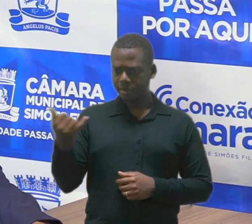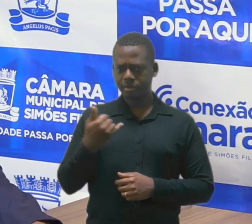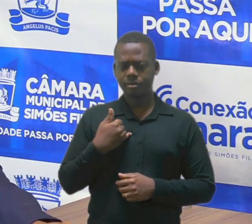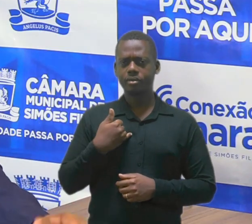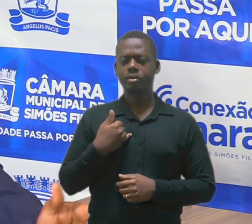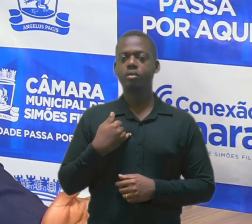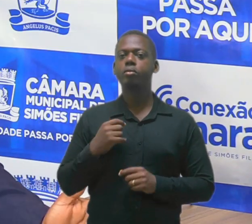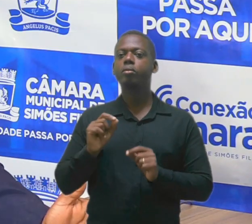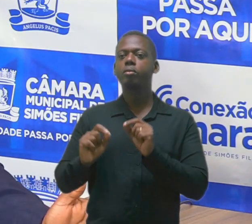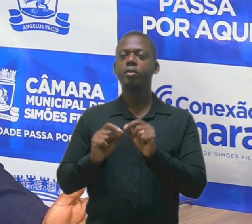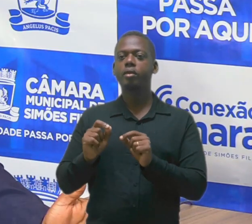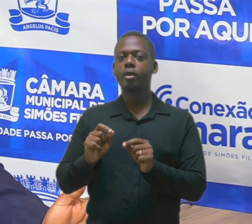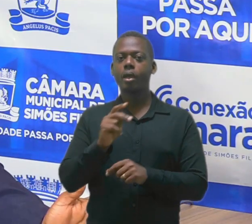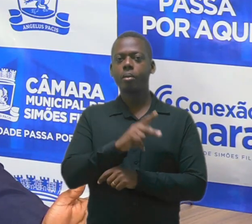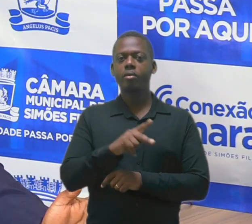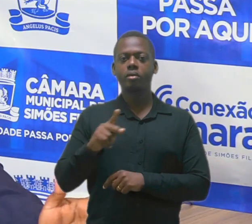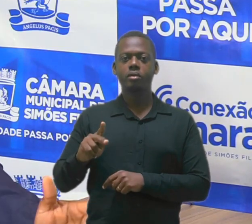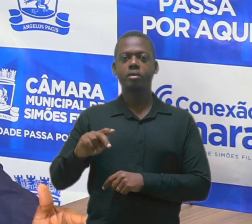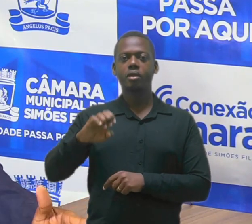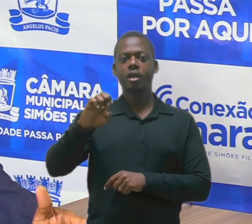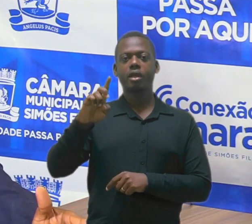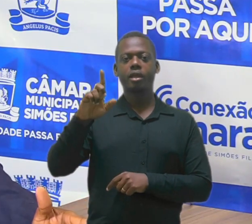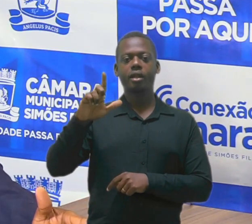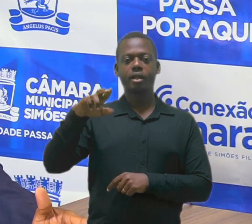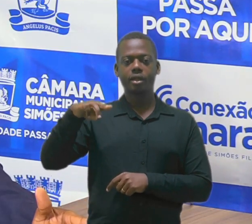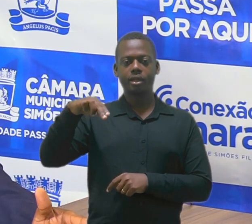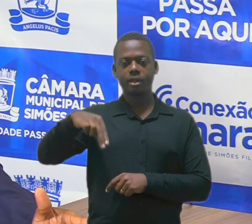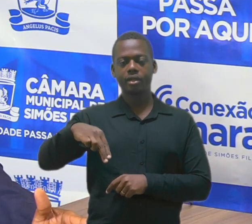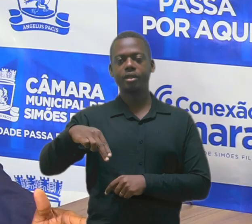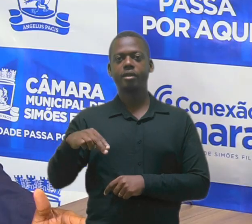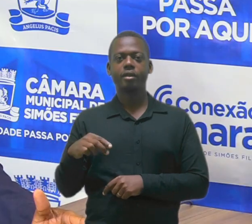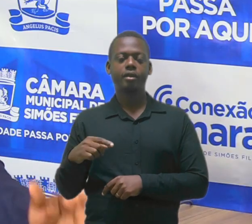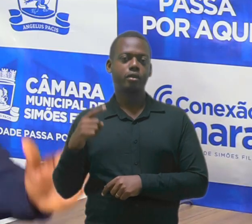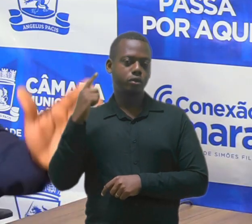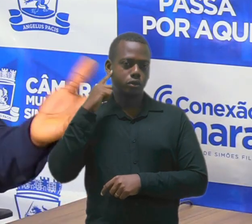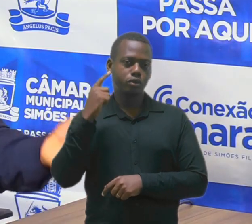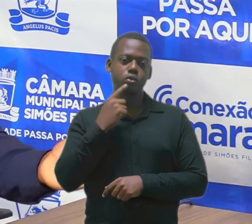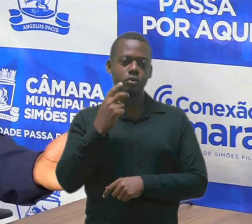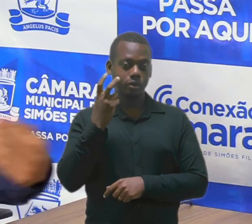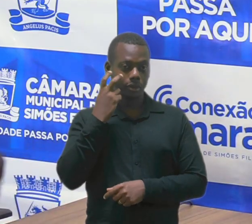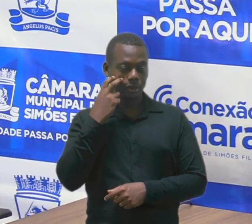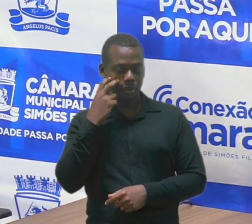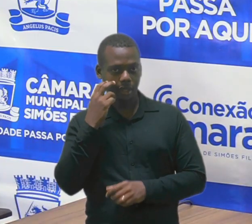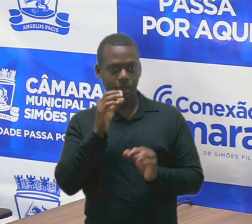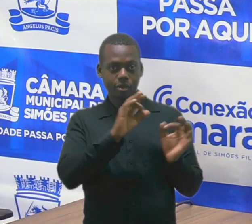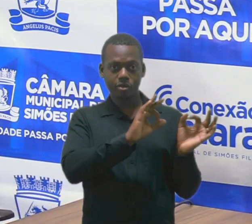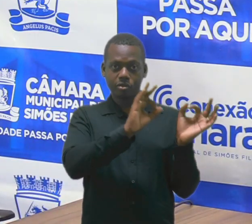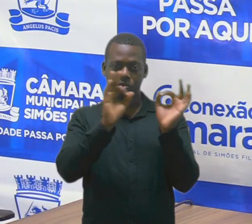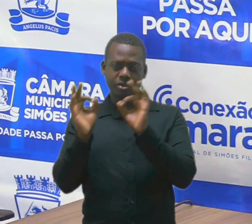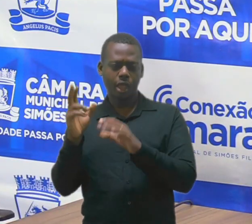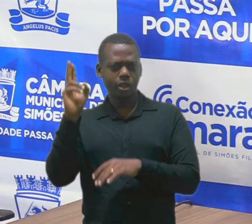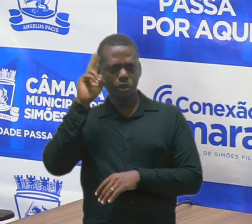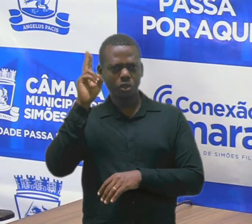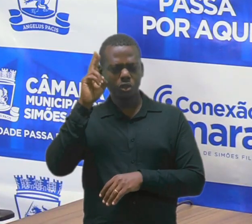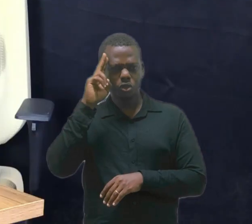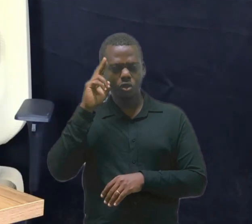uma professora, Ellen Ellen Keller. Kellen. Surda cega. Pronto, Surda cega. Uma história, um mito. um mito.